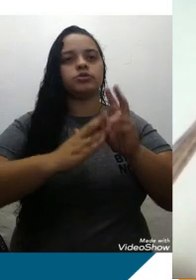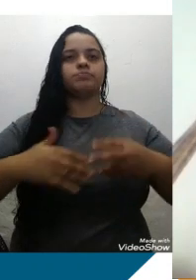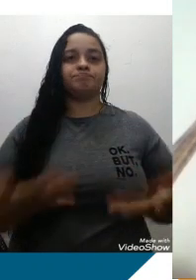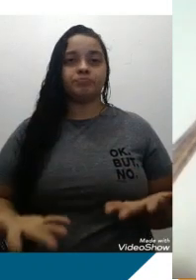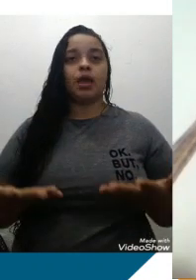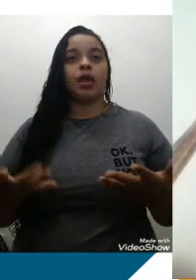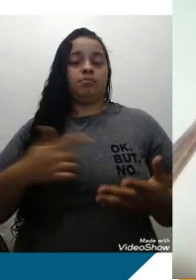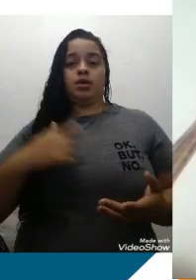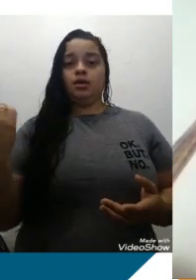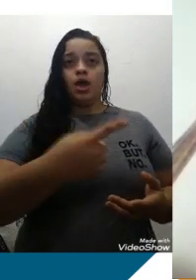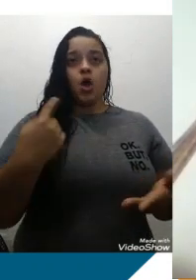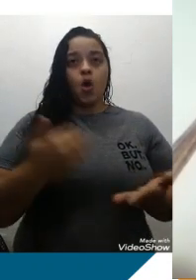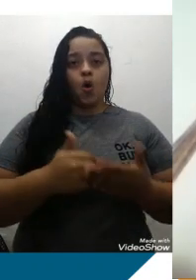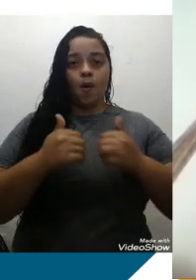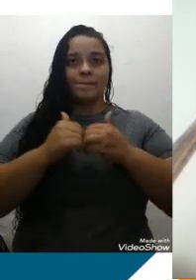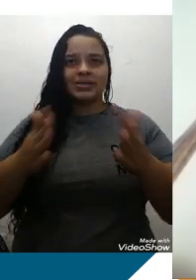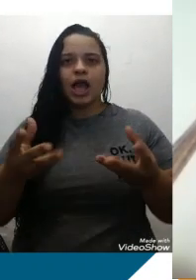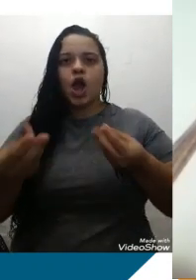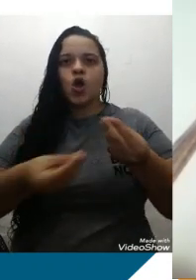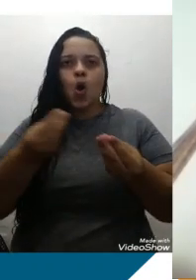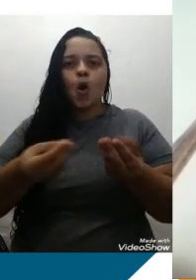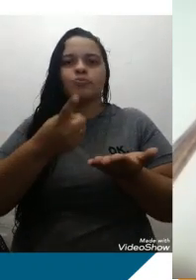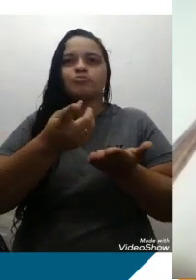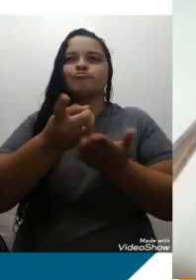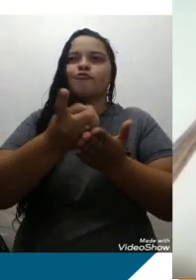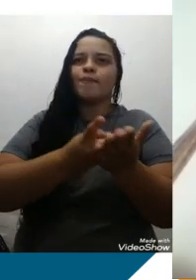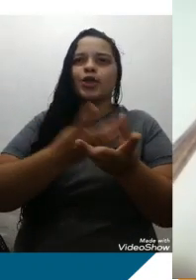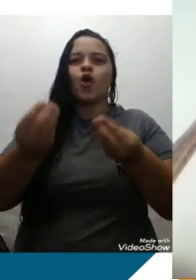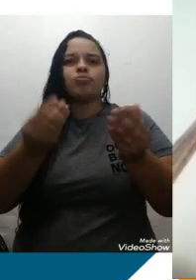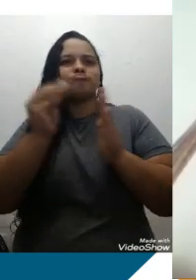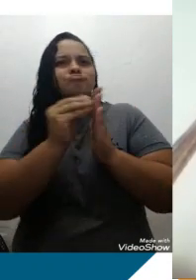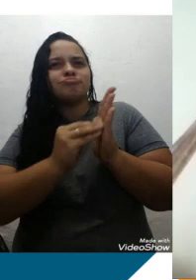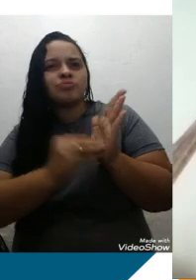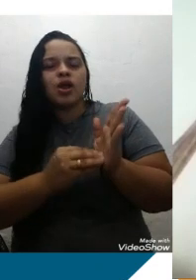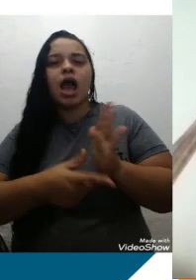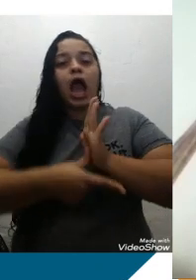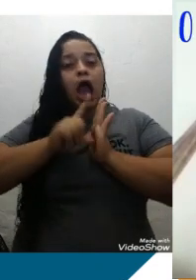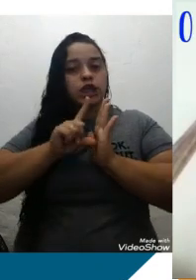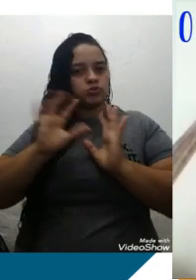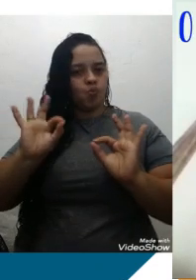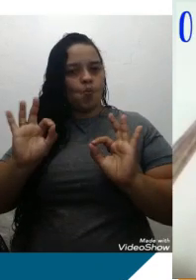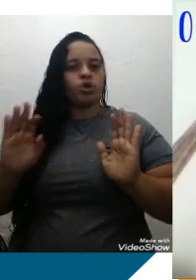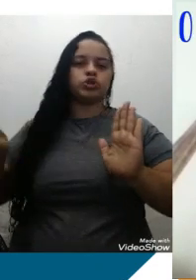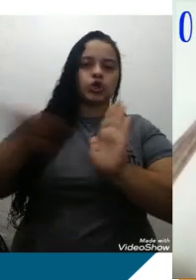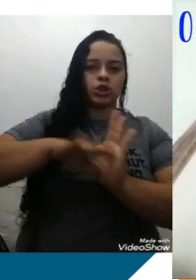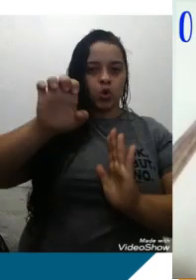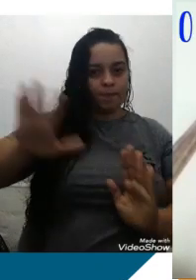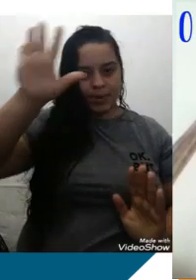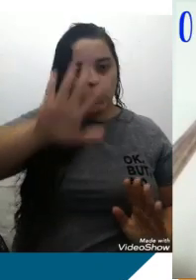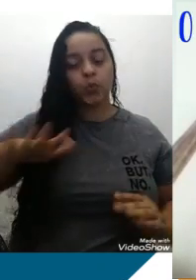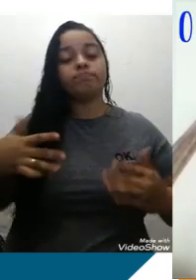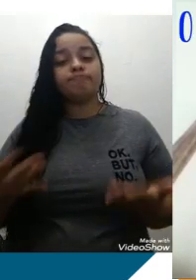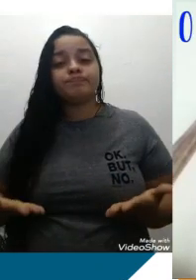Então, para a gente pensar nas fontes a partir das quais se escreve a história das Américas, antes da chegada dos europeus, em primeiro lugar, a gente tem